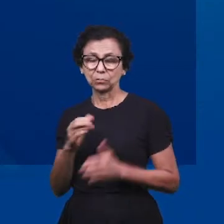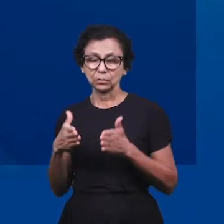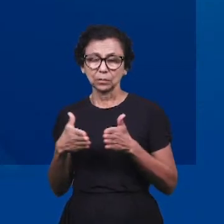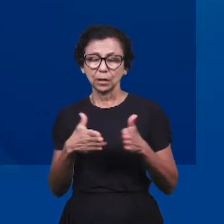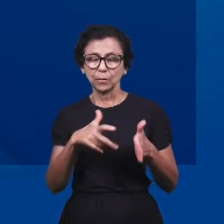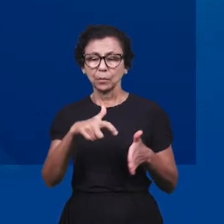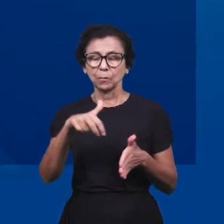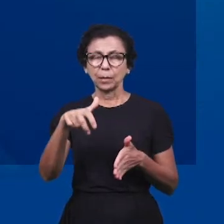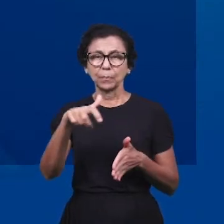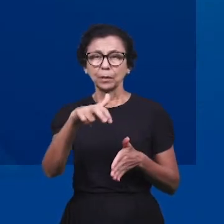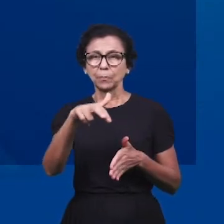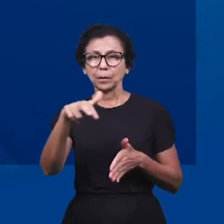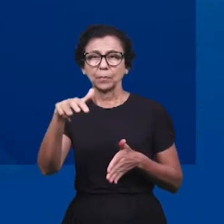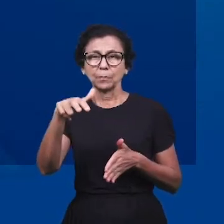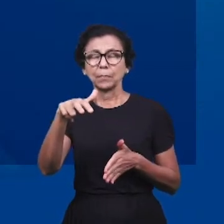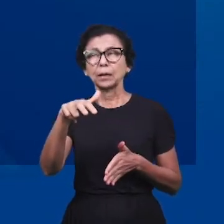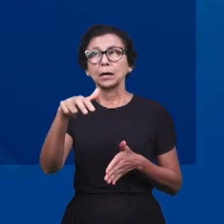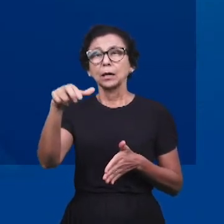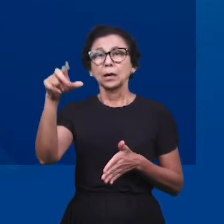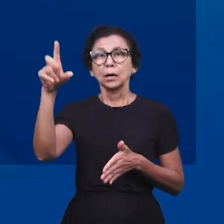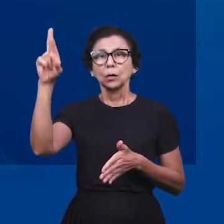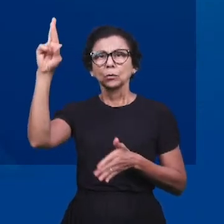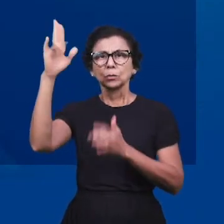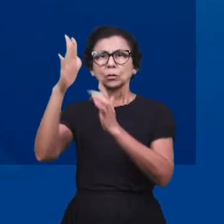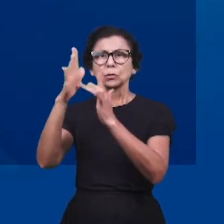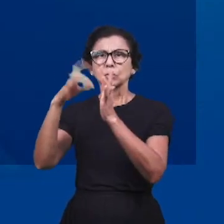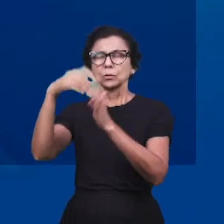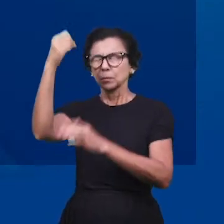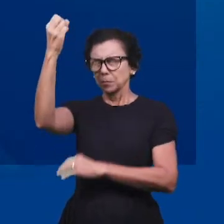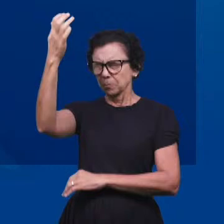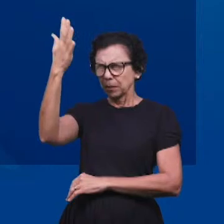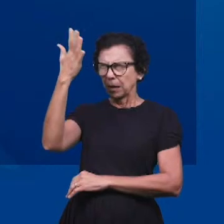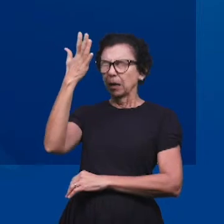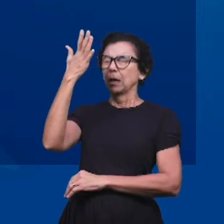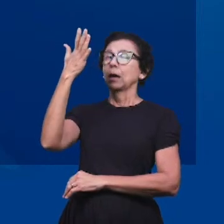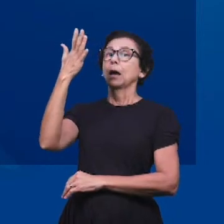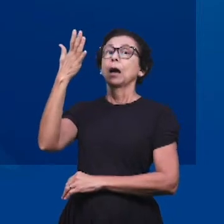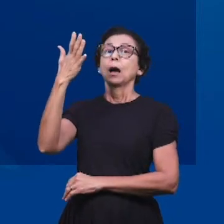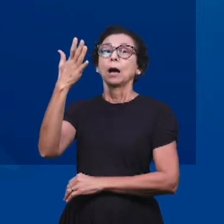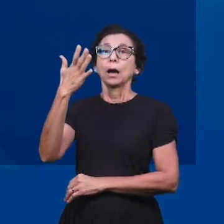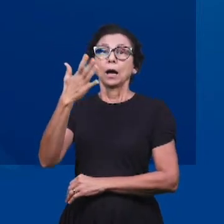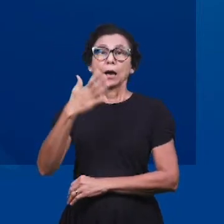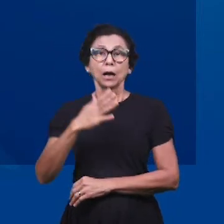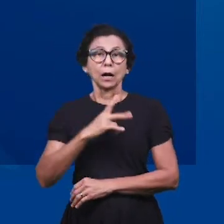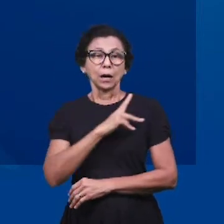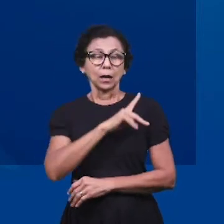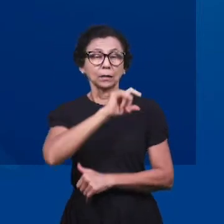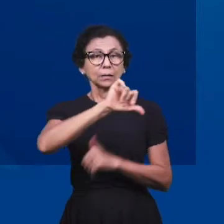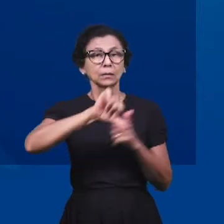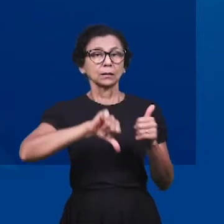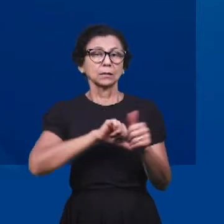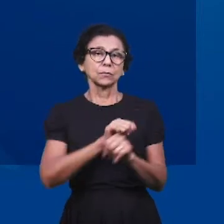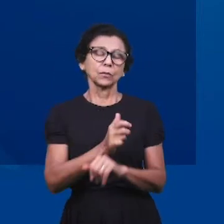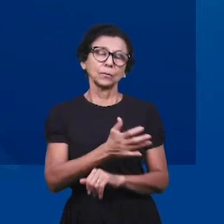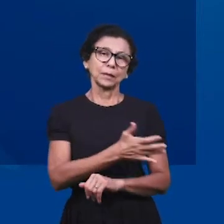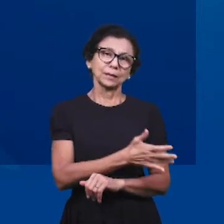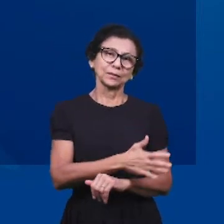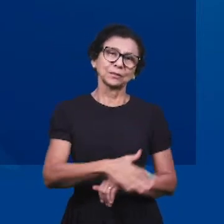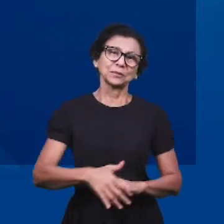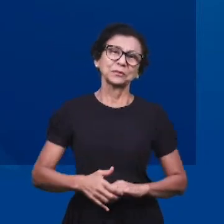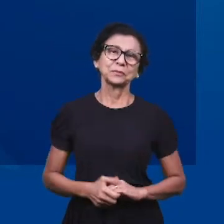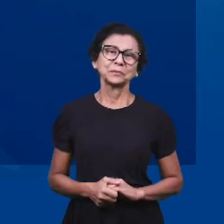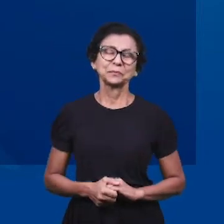estava a revelação do Senhor e ele foi transformado. Paulo agora passa a ser uma nova criatura,